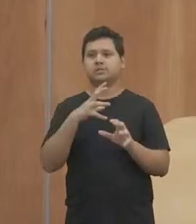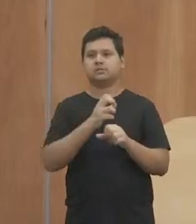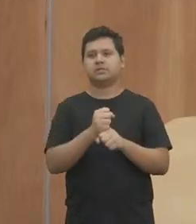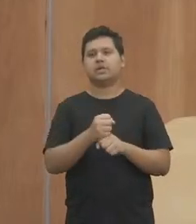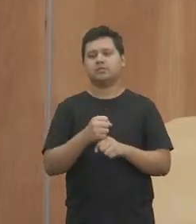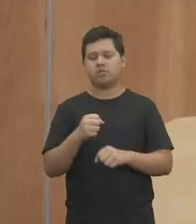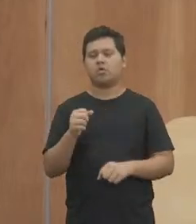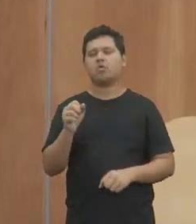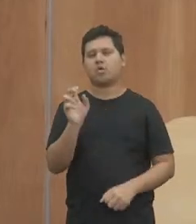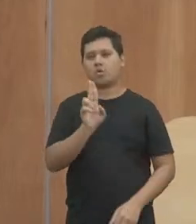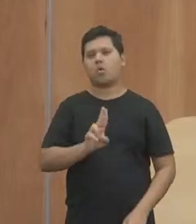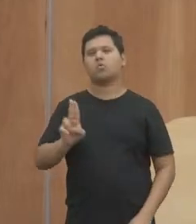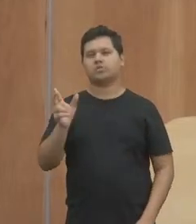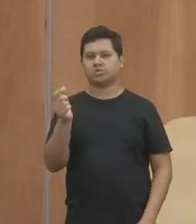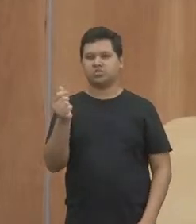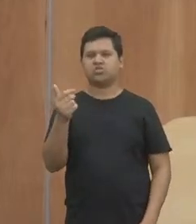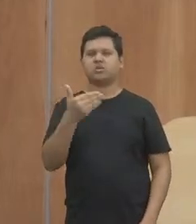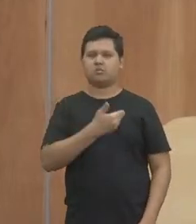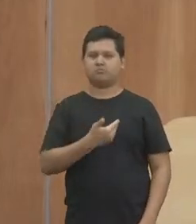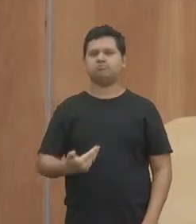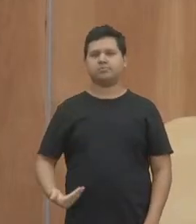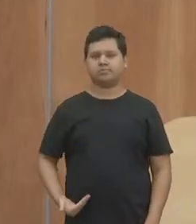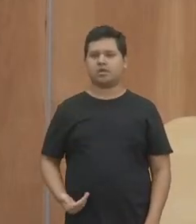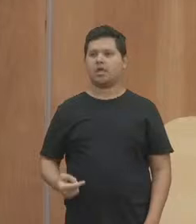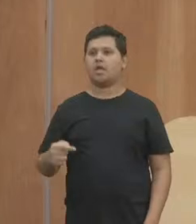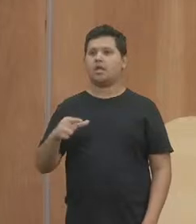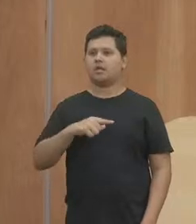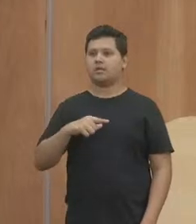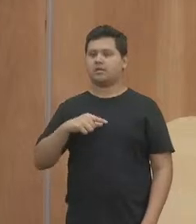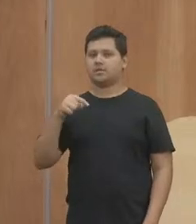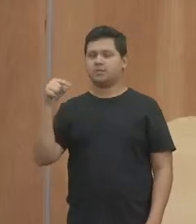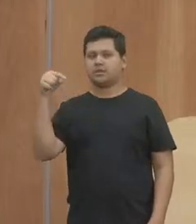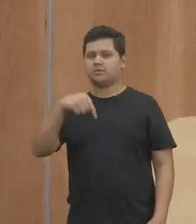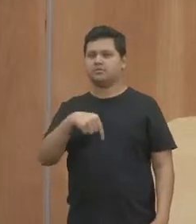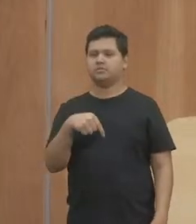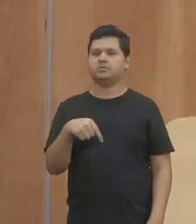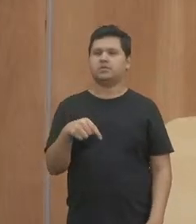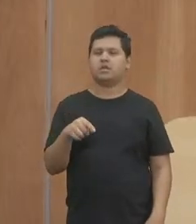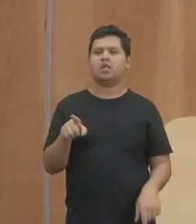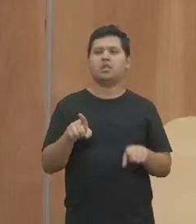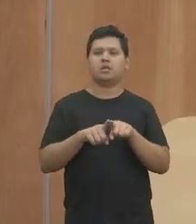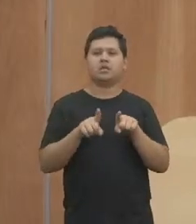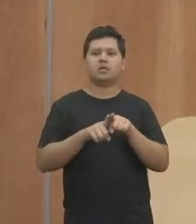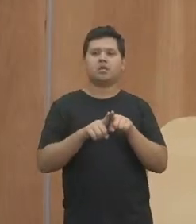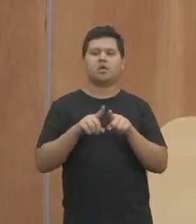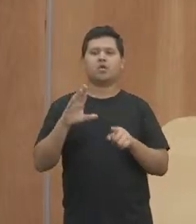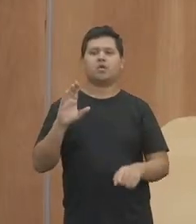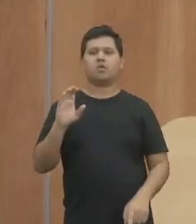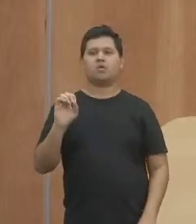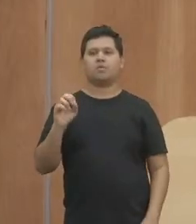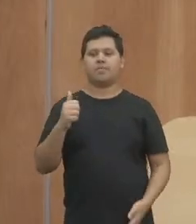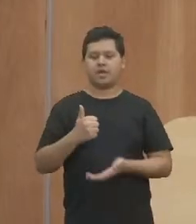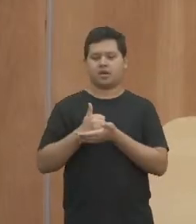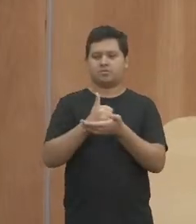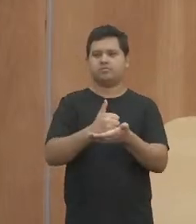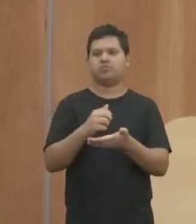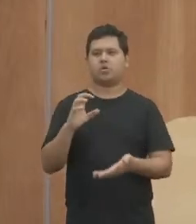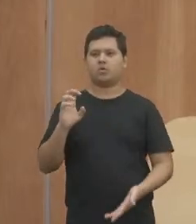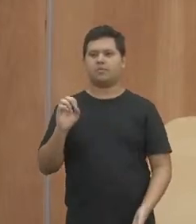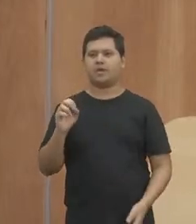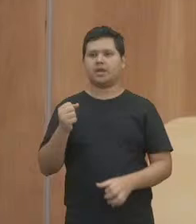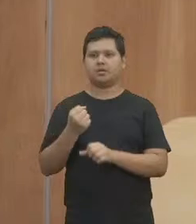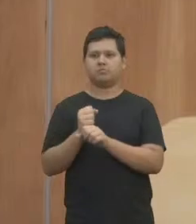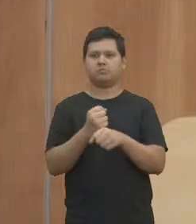dinheiro. A gente tem aqui um cerimonial, a gente tem aqui as copeiras, a gente tem aqui o jurídico, a gente tem aqui a